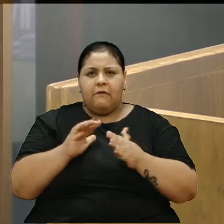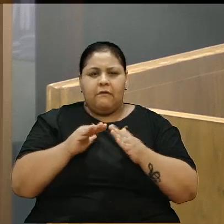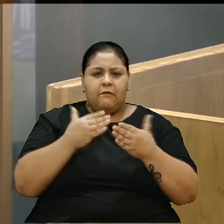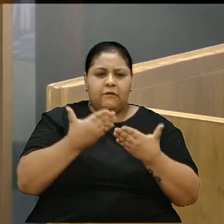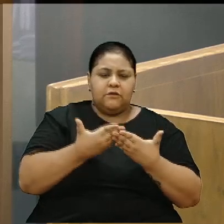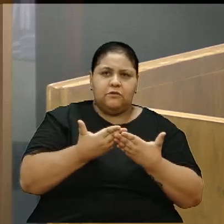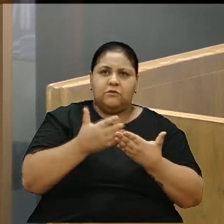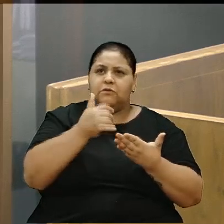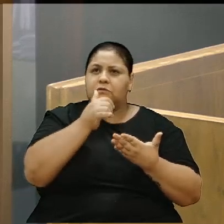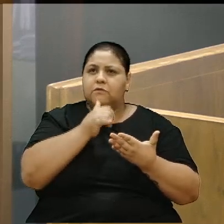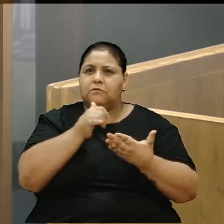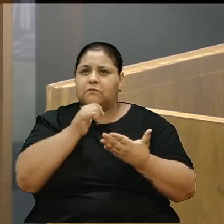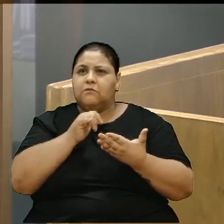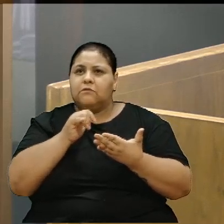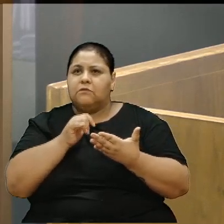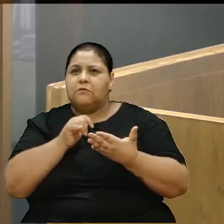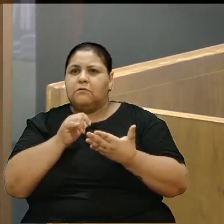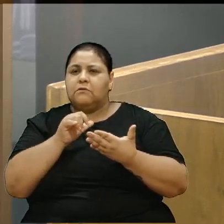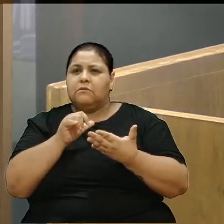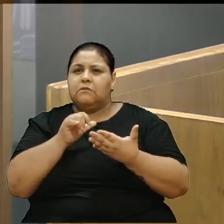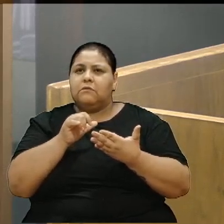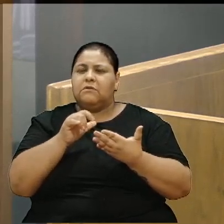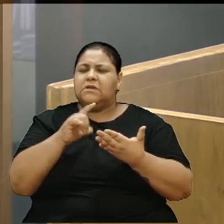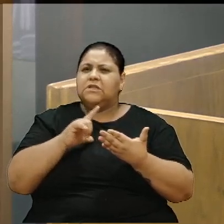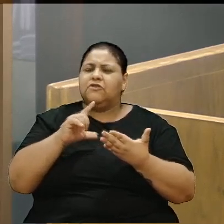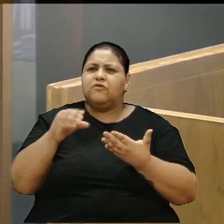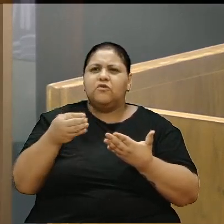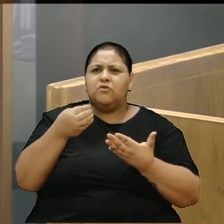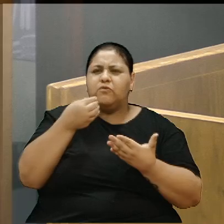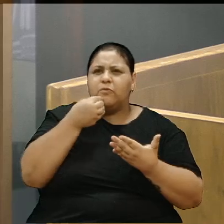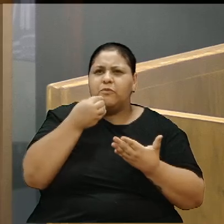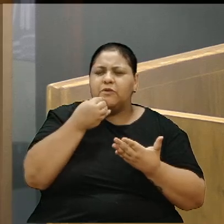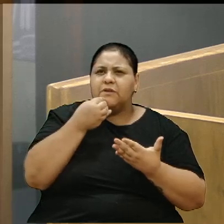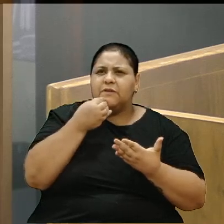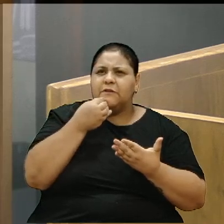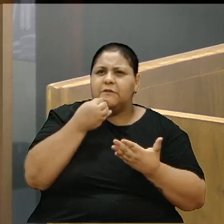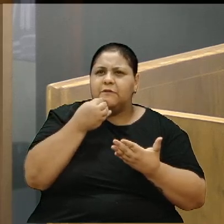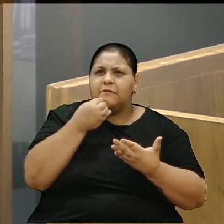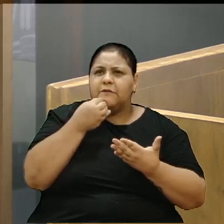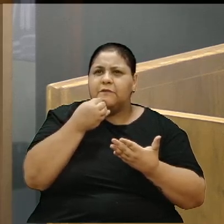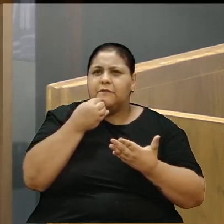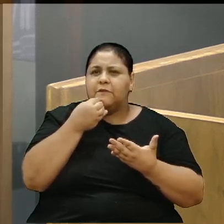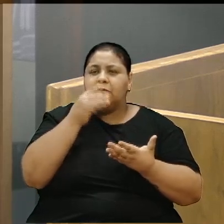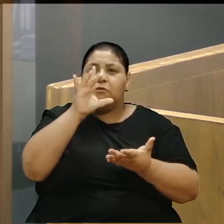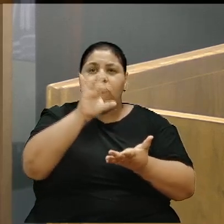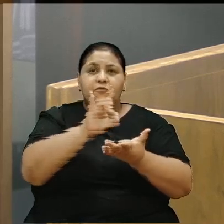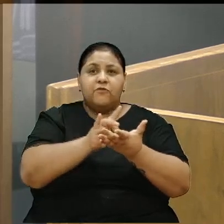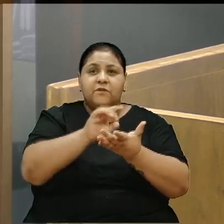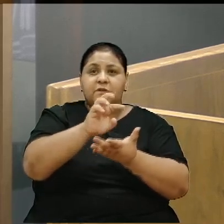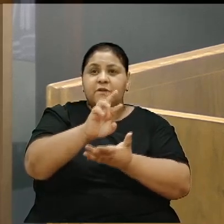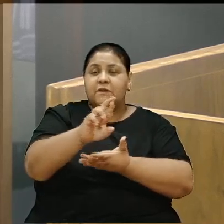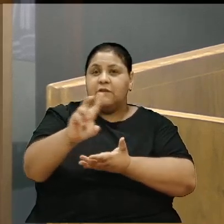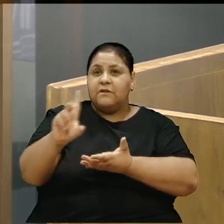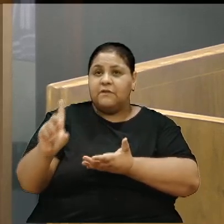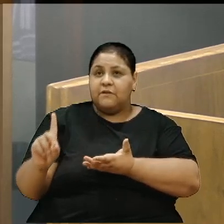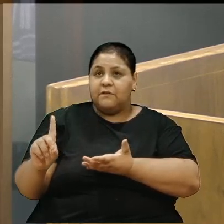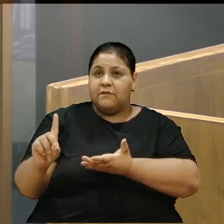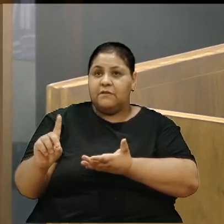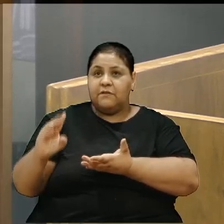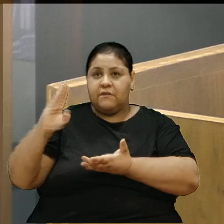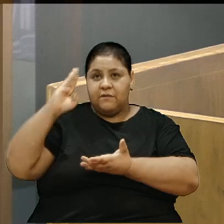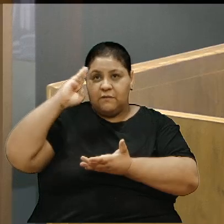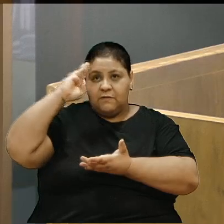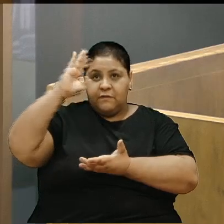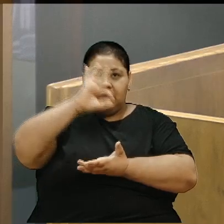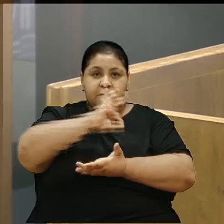por exemplo, o Senai 7980, tive a oportunidade de ser oficial R2, sou capitão R2 da reserva do Exército não